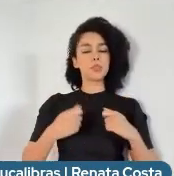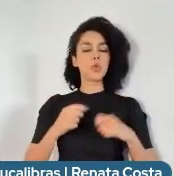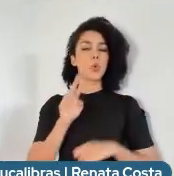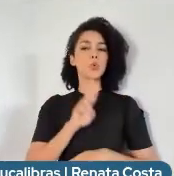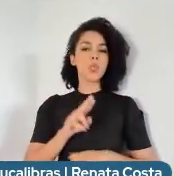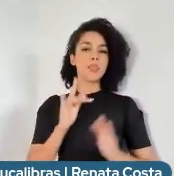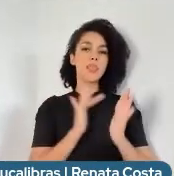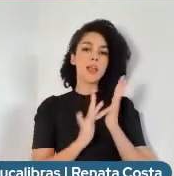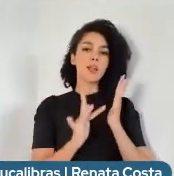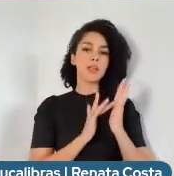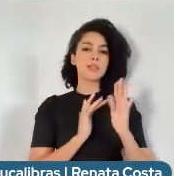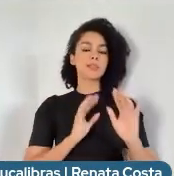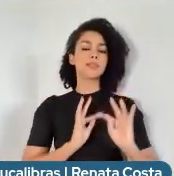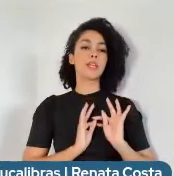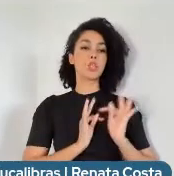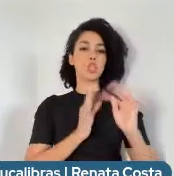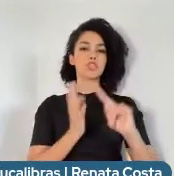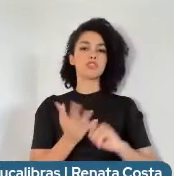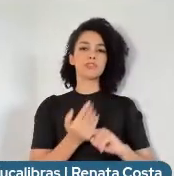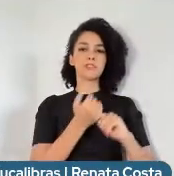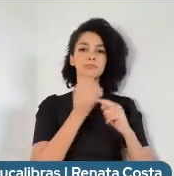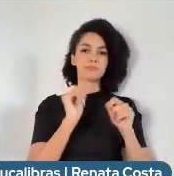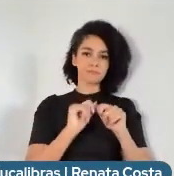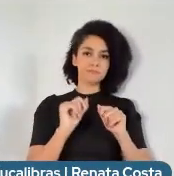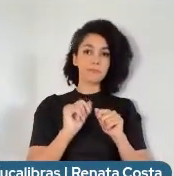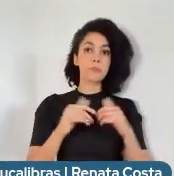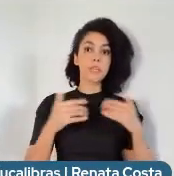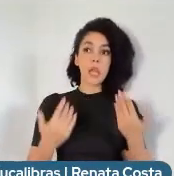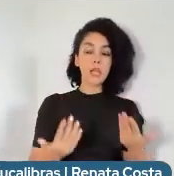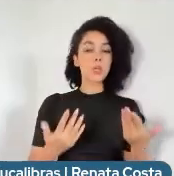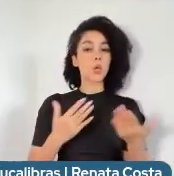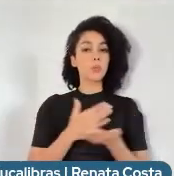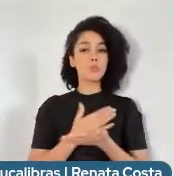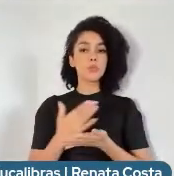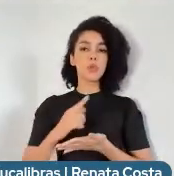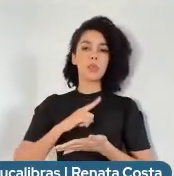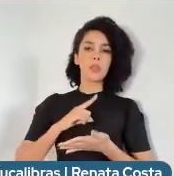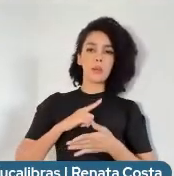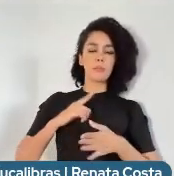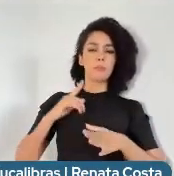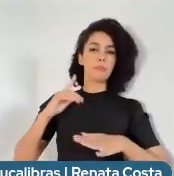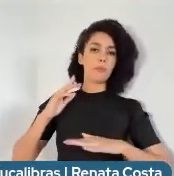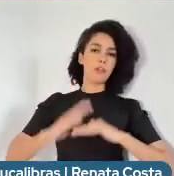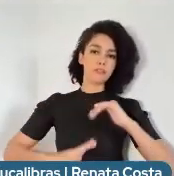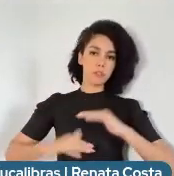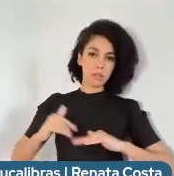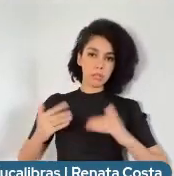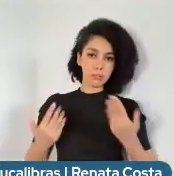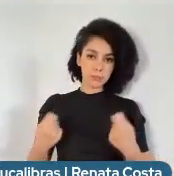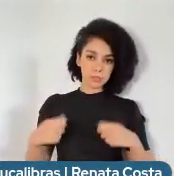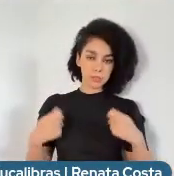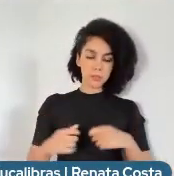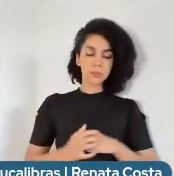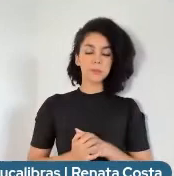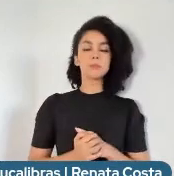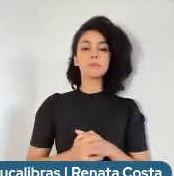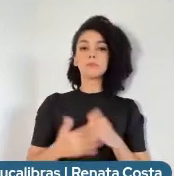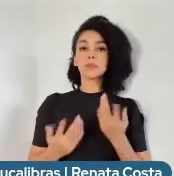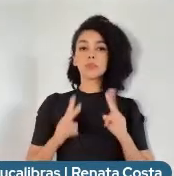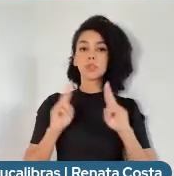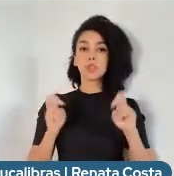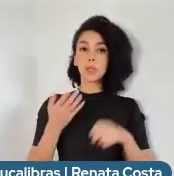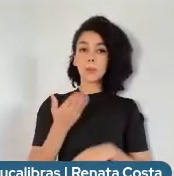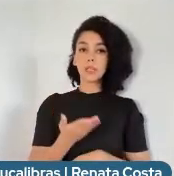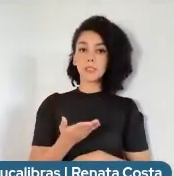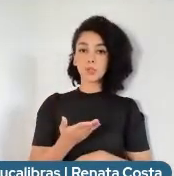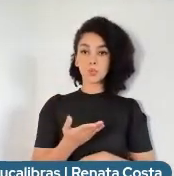tecnologia para fazer isso. E aí começaram a demandar profissionais. E nesse sentido, a